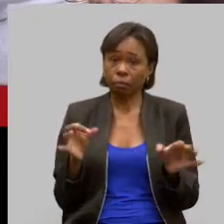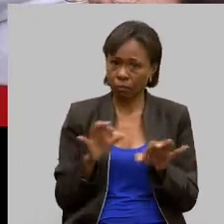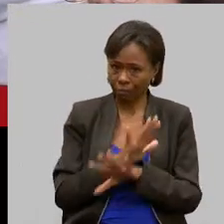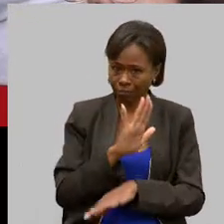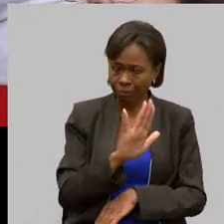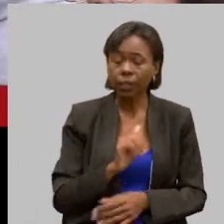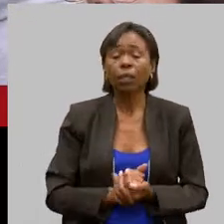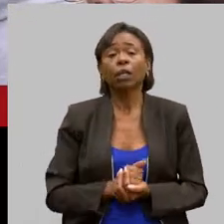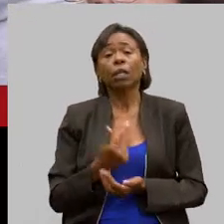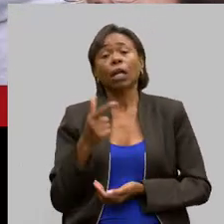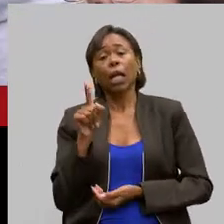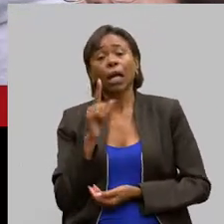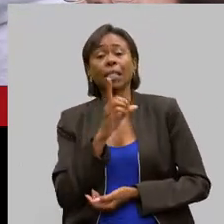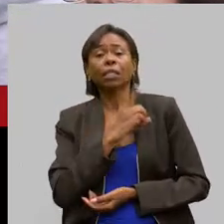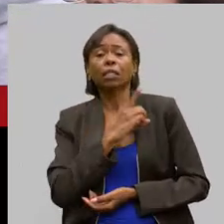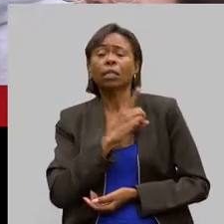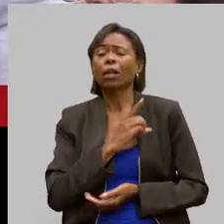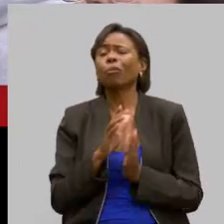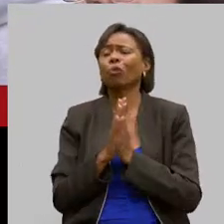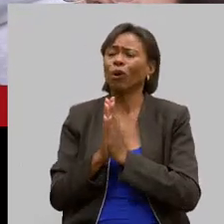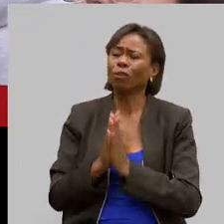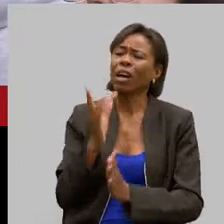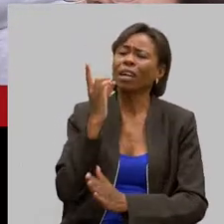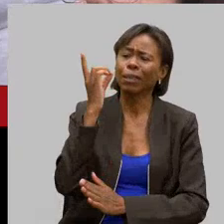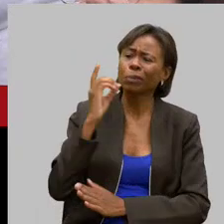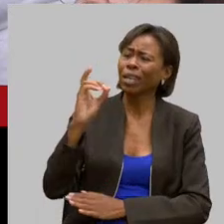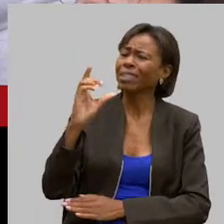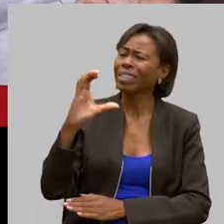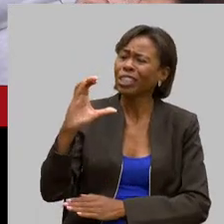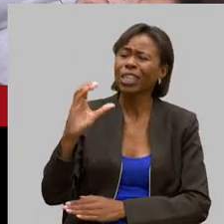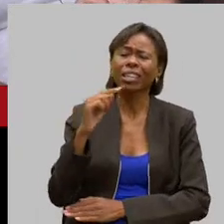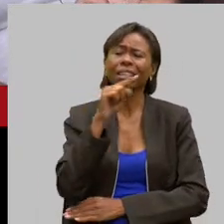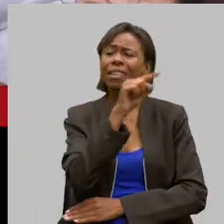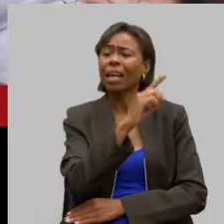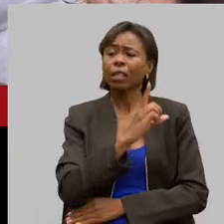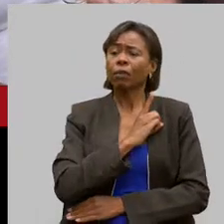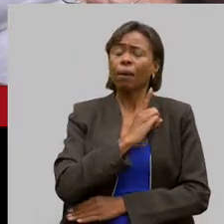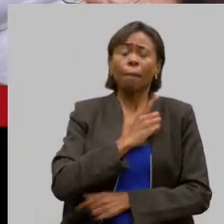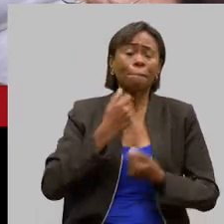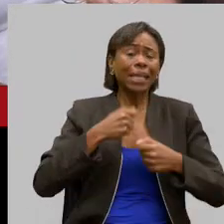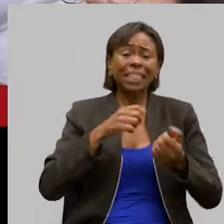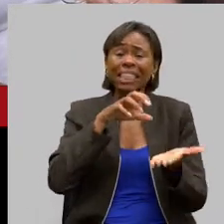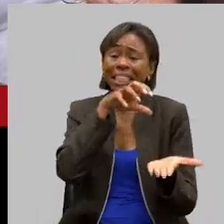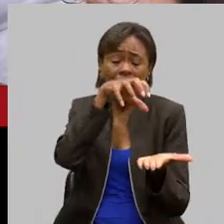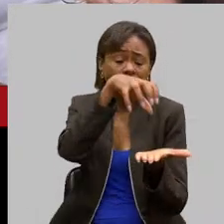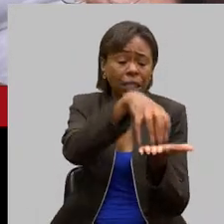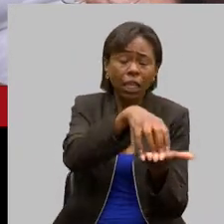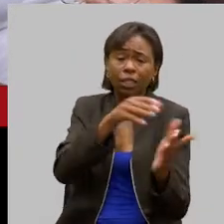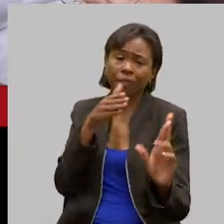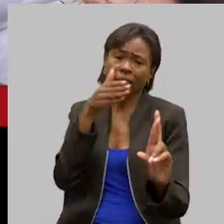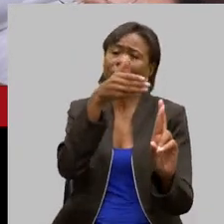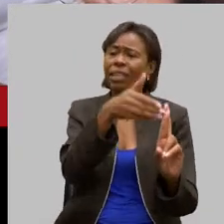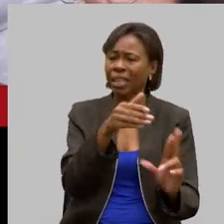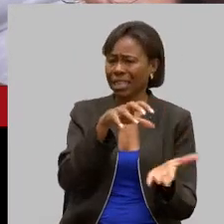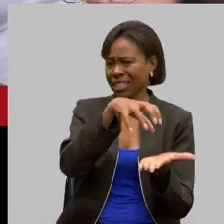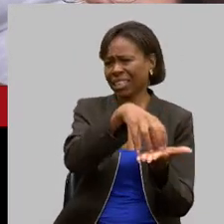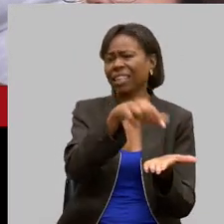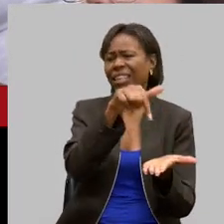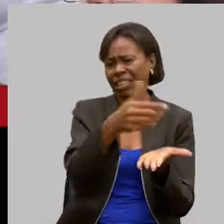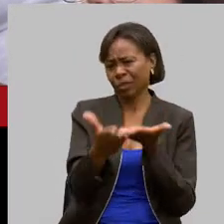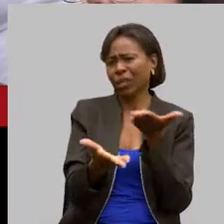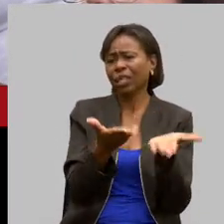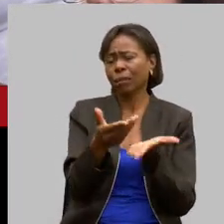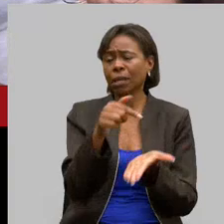Divinópolis precisa demais desse centro de referência porque a nossa entidade ela não é só de de Divinópolis ela